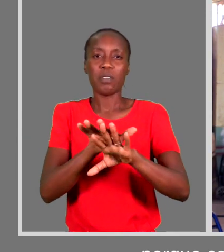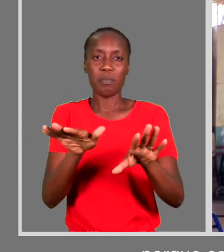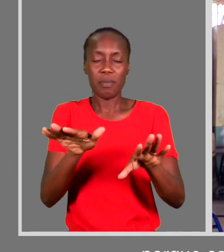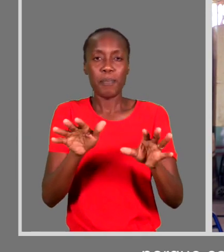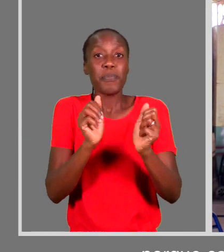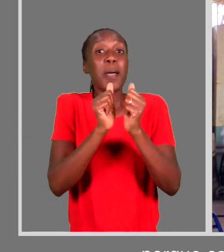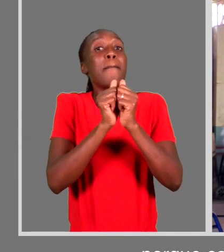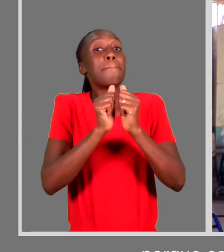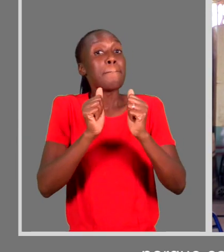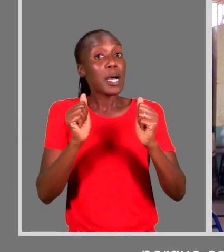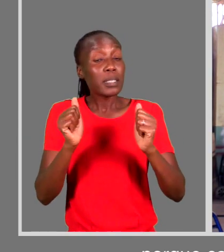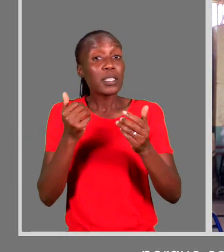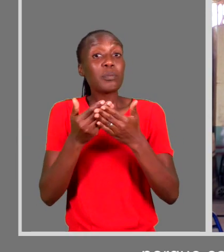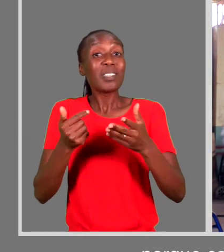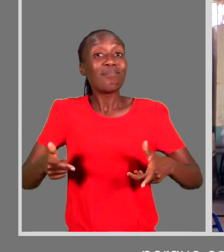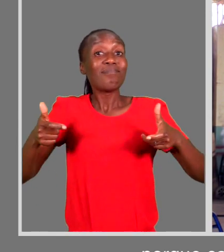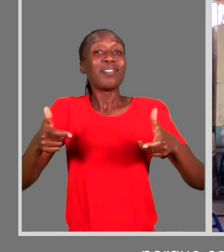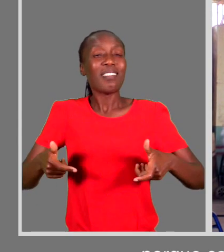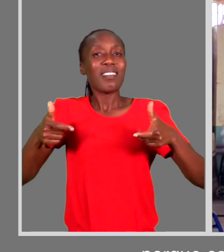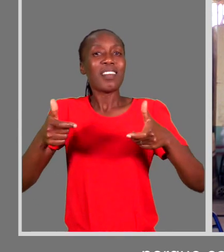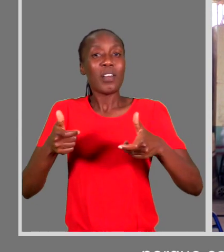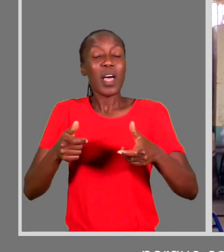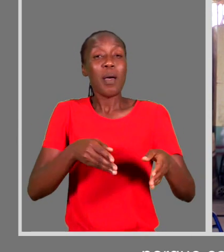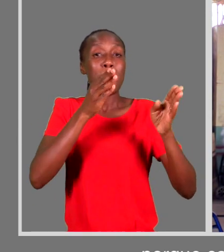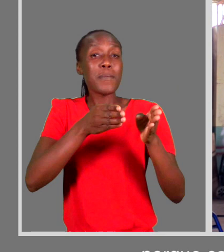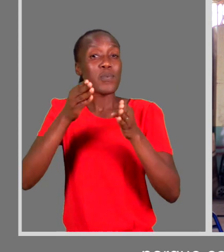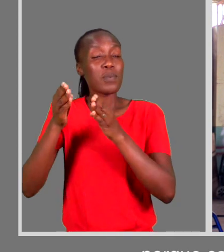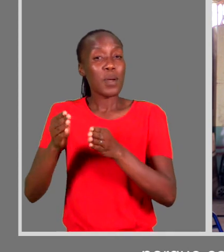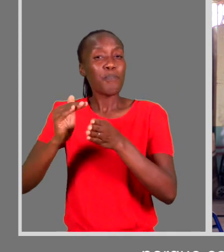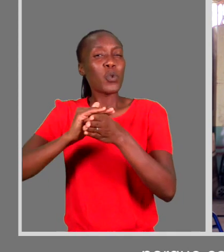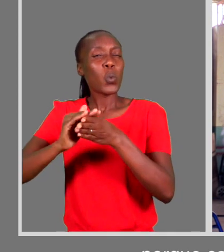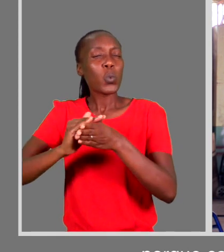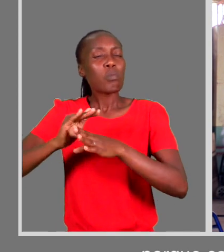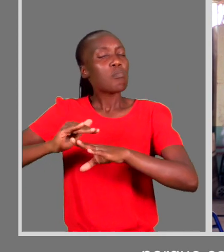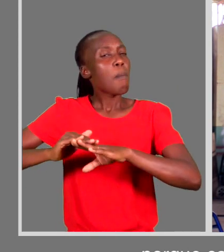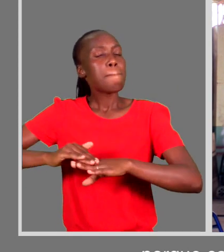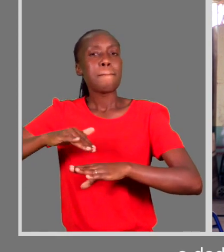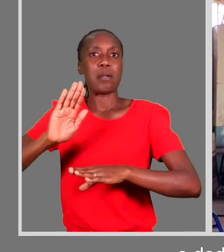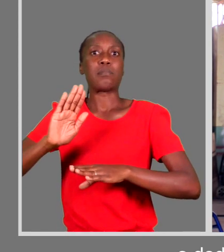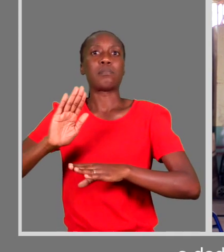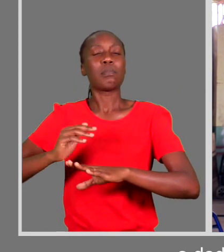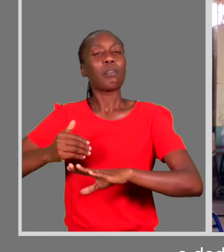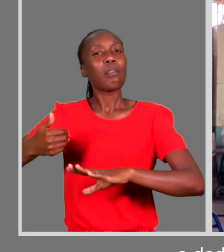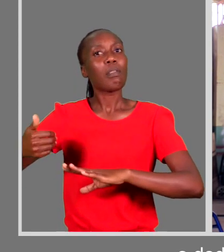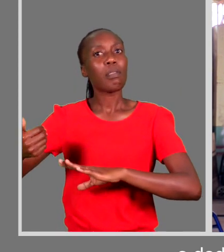mas porque cadeira de droga é um instrumento que as pessoas usam dia após dia.